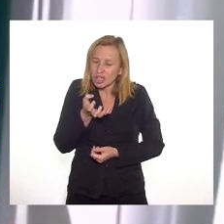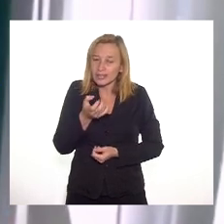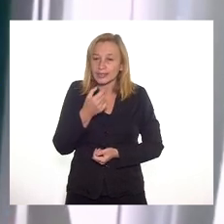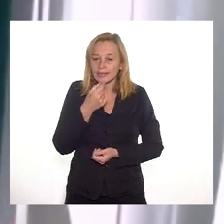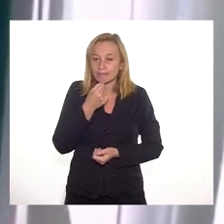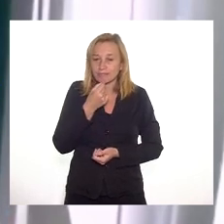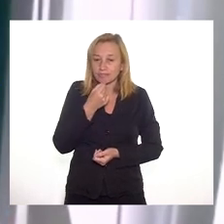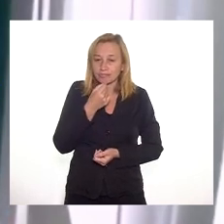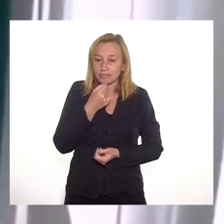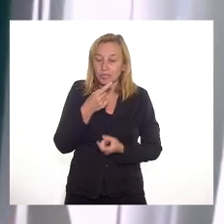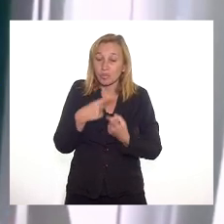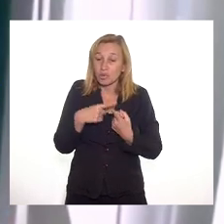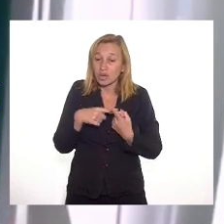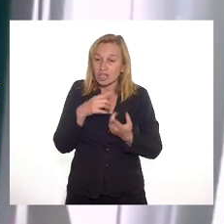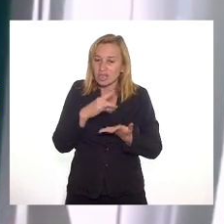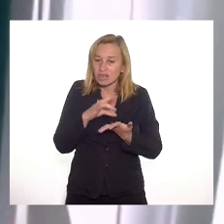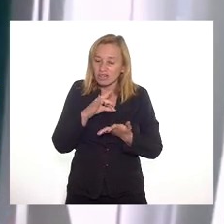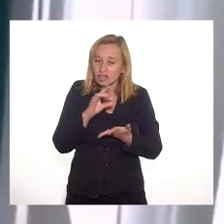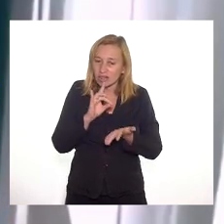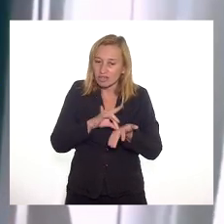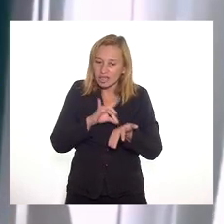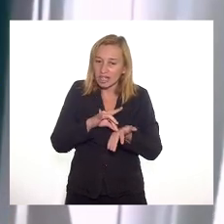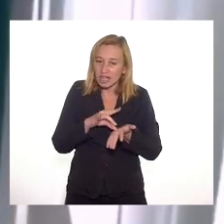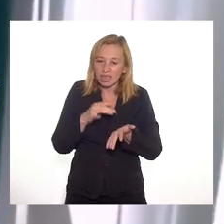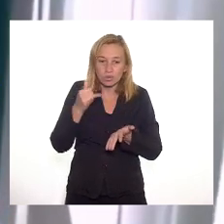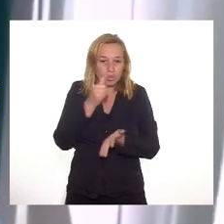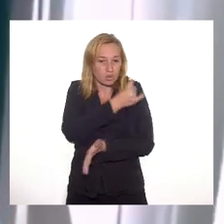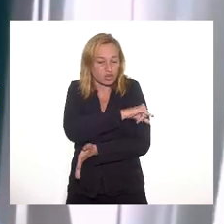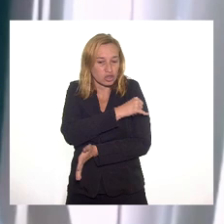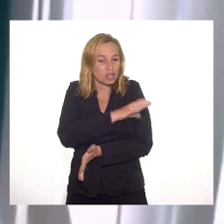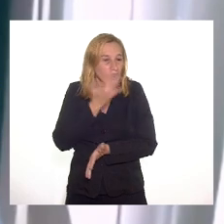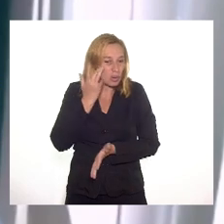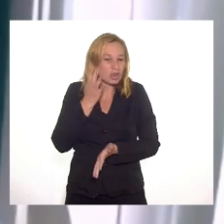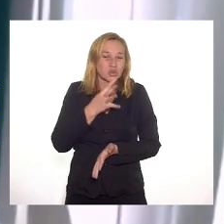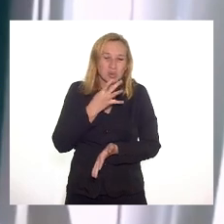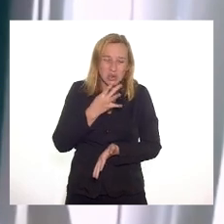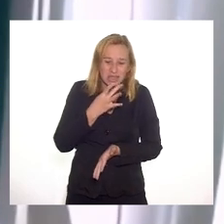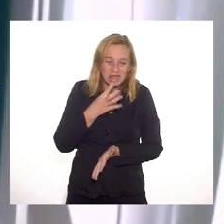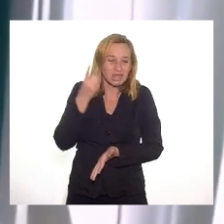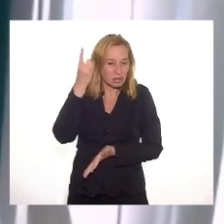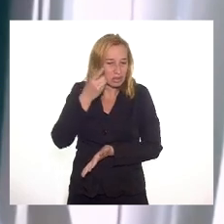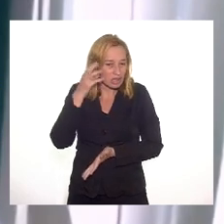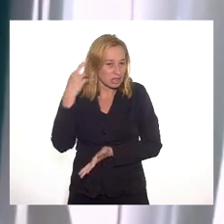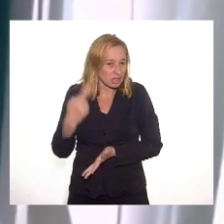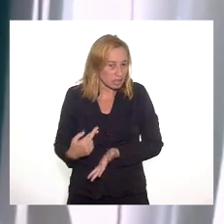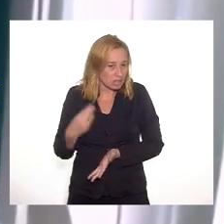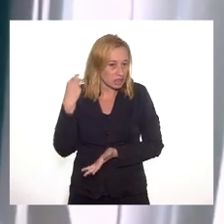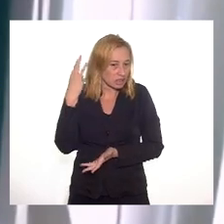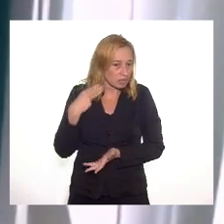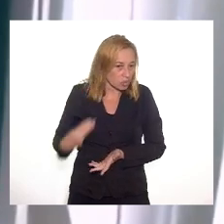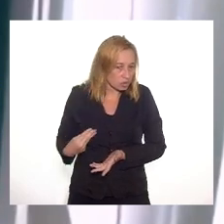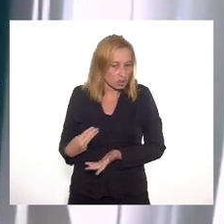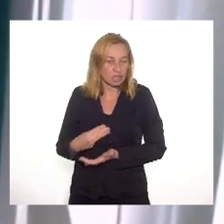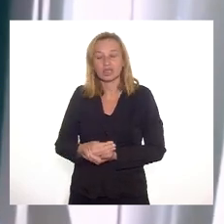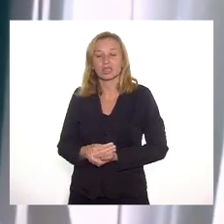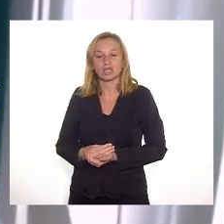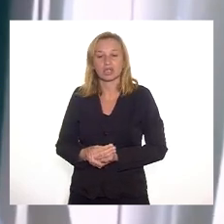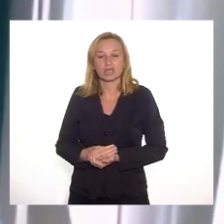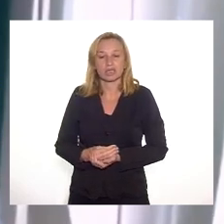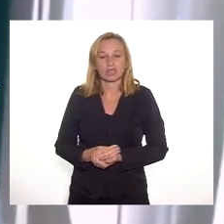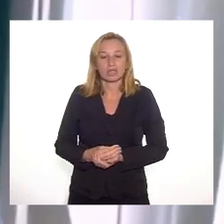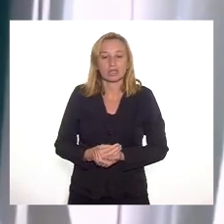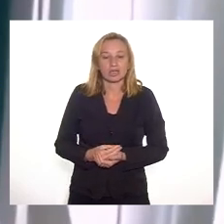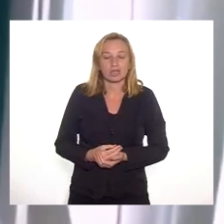propus. Porque, na verdade, eu acho que o Rio de Janeiro tem que reconhecer, deputada Renata, deputada Mônica, de uma vez por todas, que